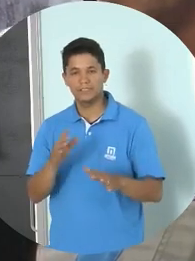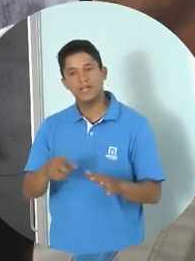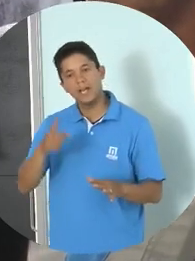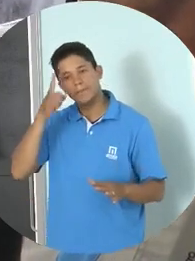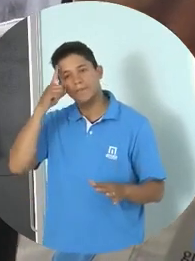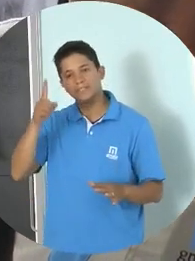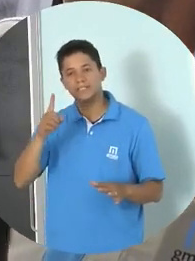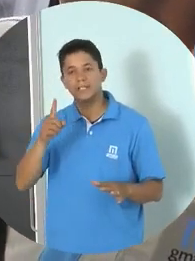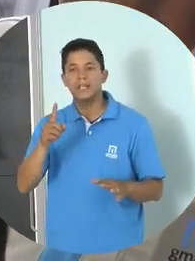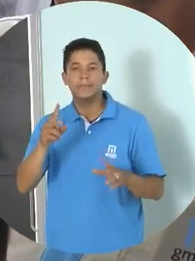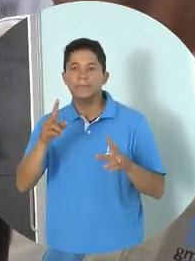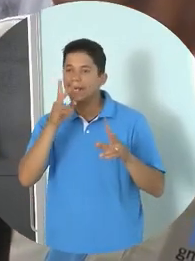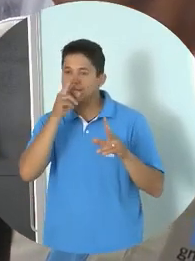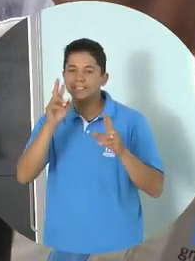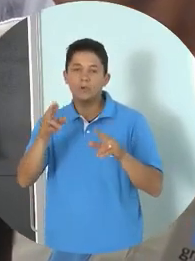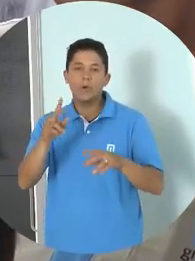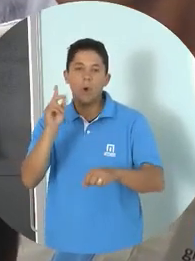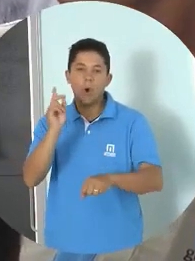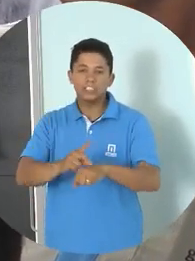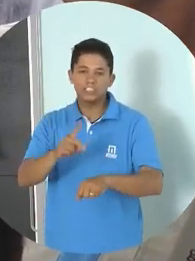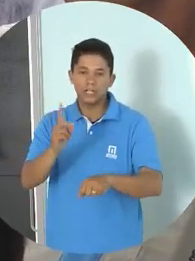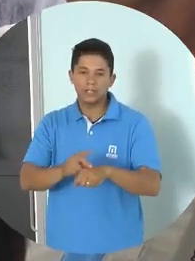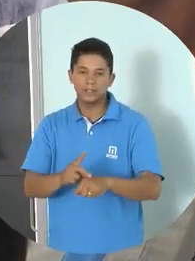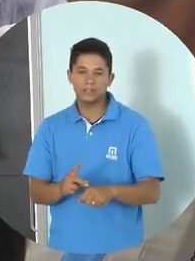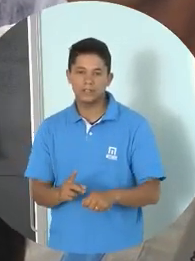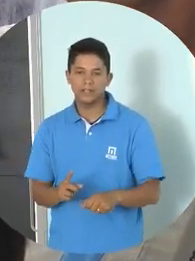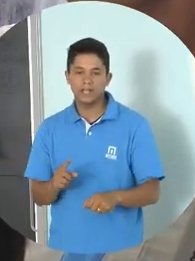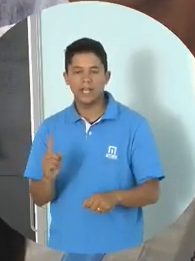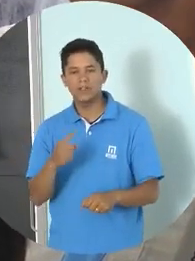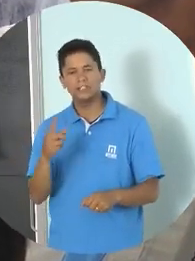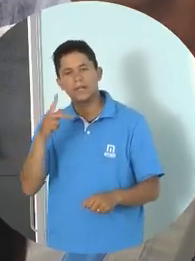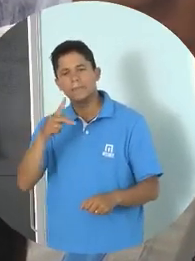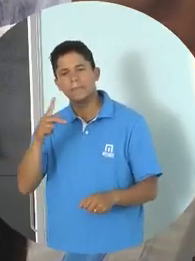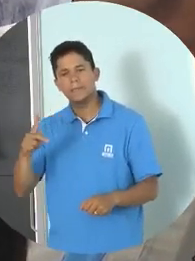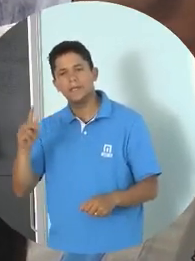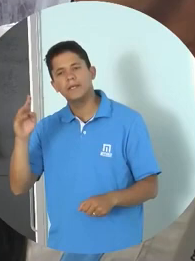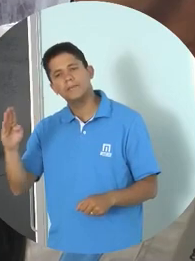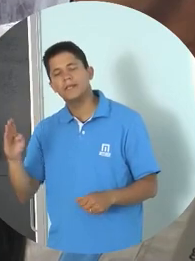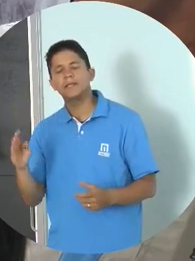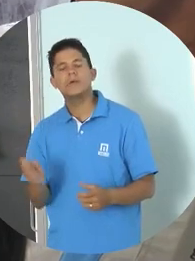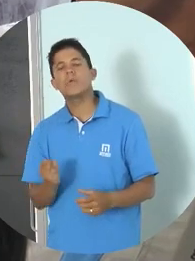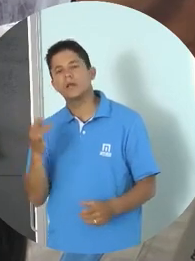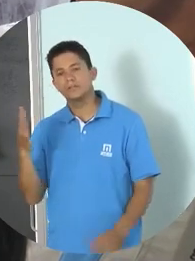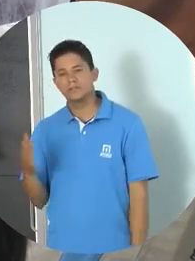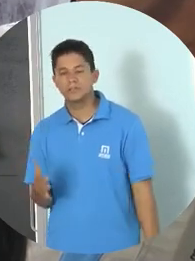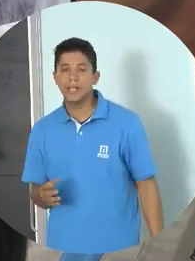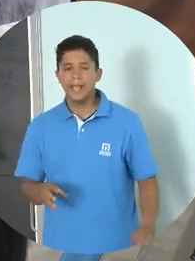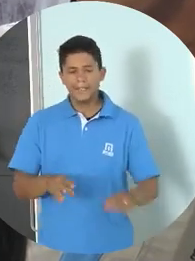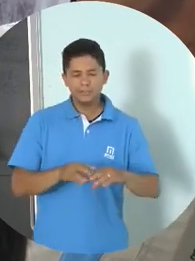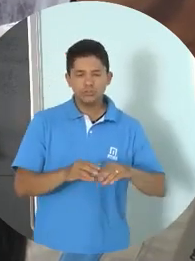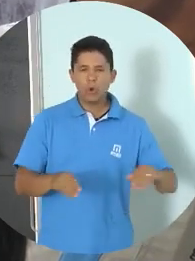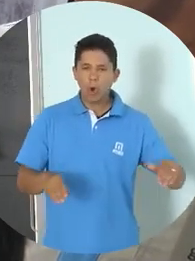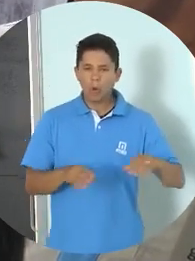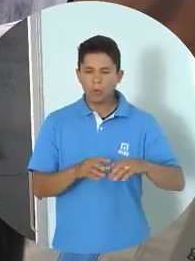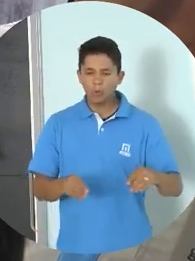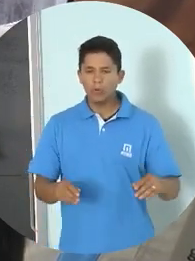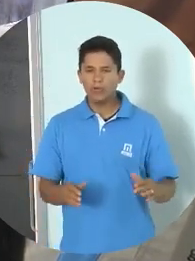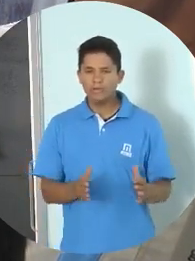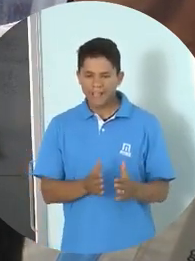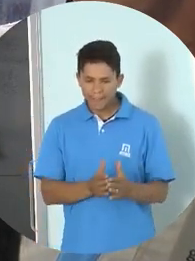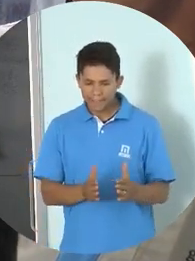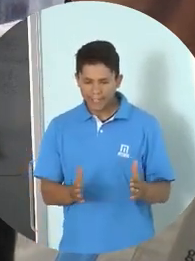espessura das fissuras, a gente faz um cálculo ali de quanto que vai beber. Em solo, eu imagino que isso vai abrindo e